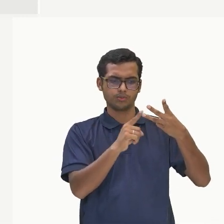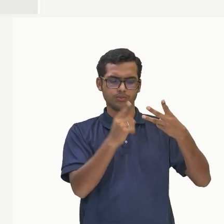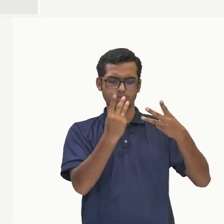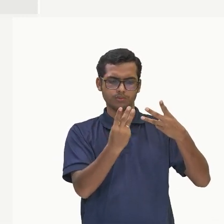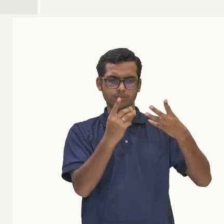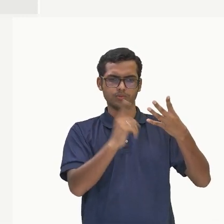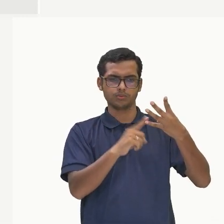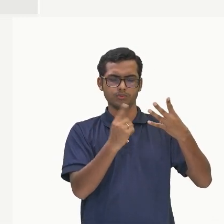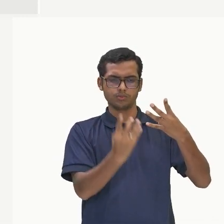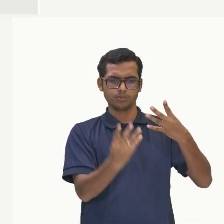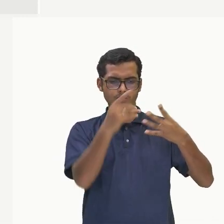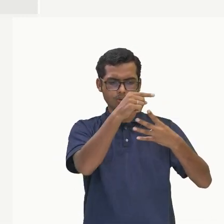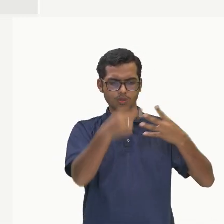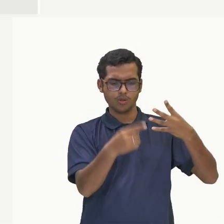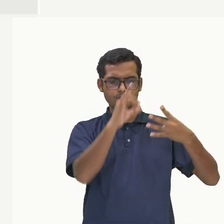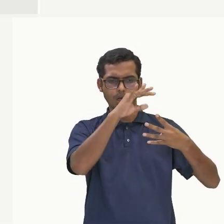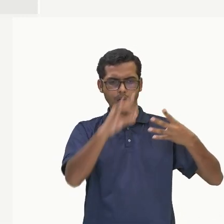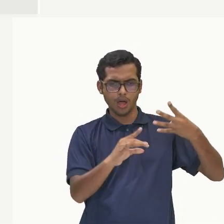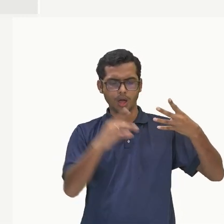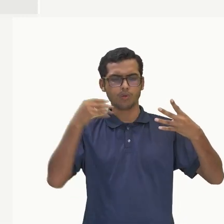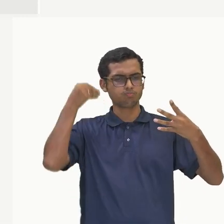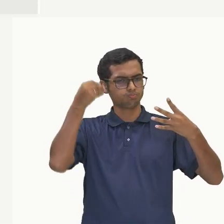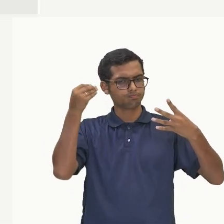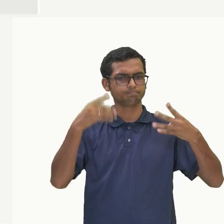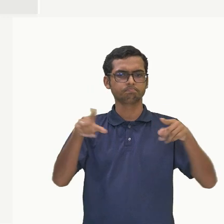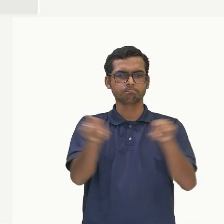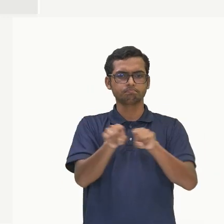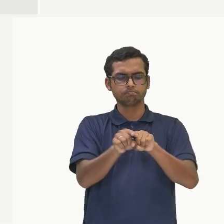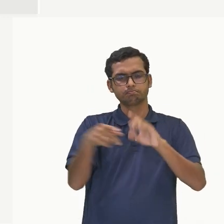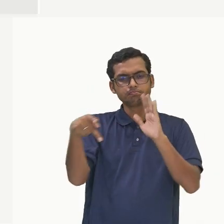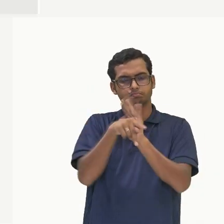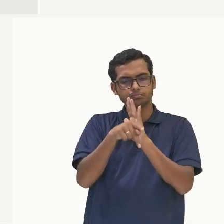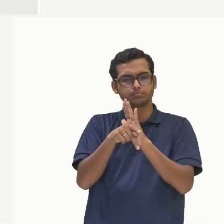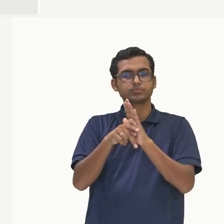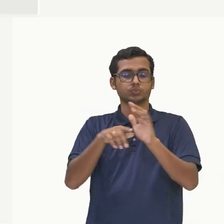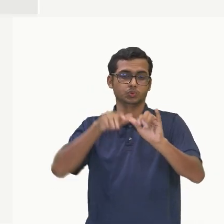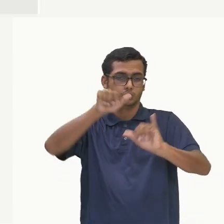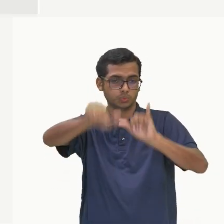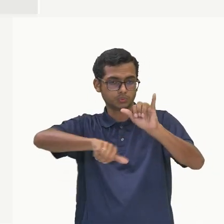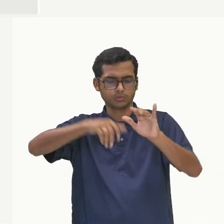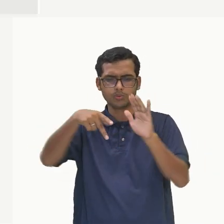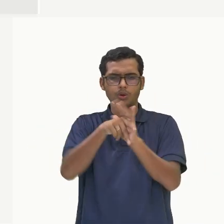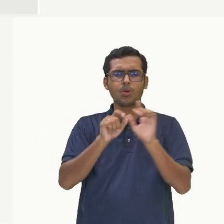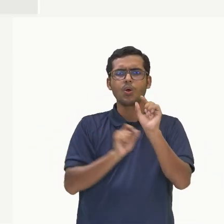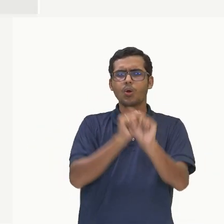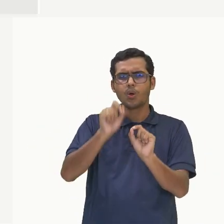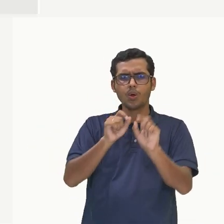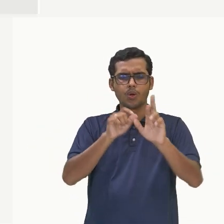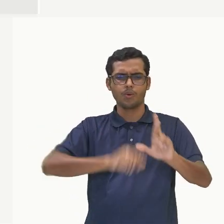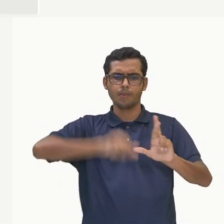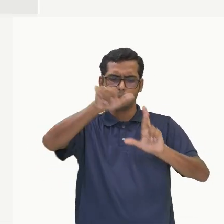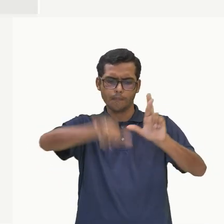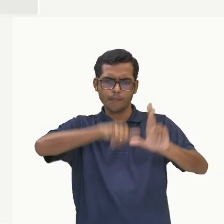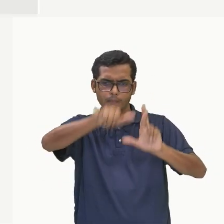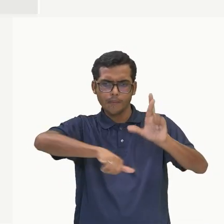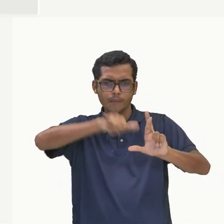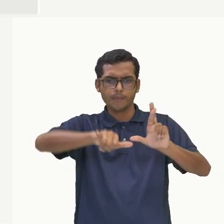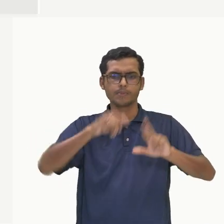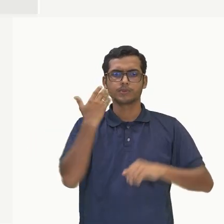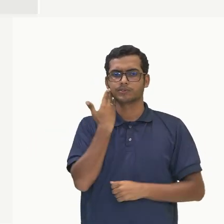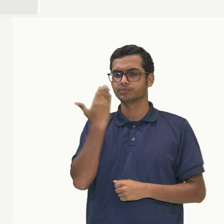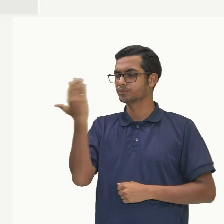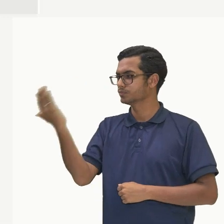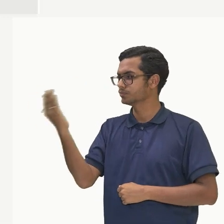como base exatamente por causa da reação química. Então, quando você analisa o experimento 2 em relação a